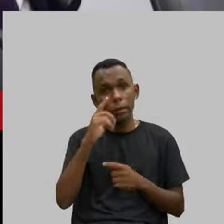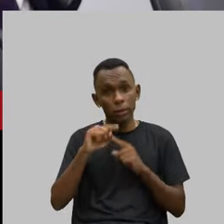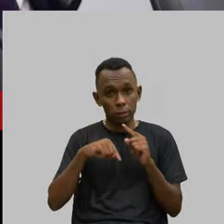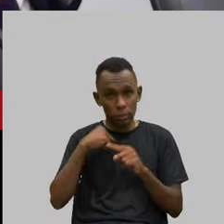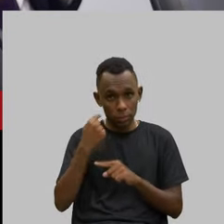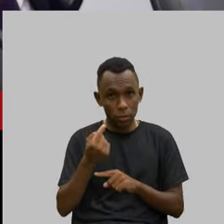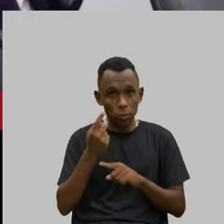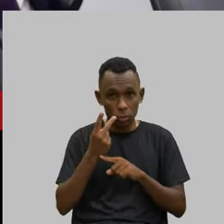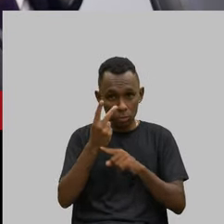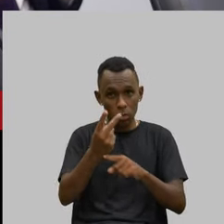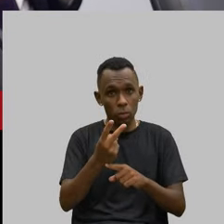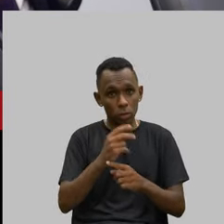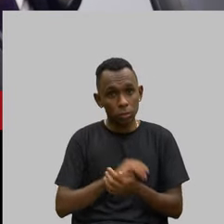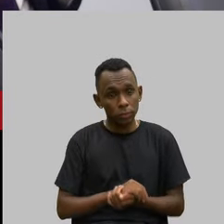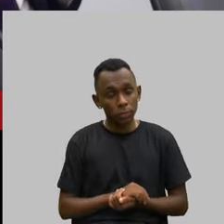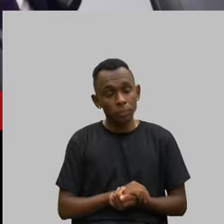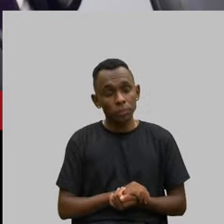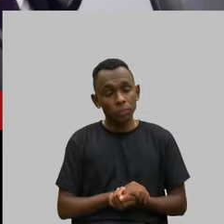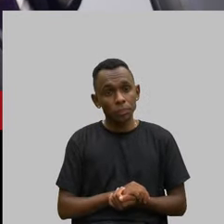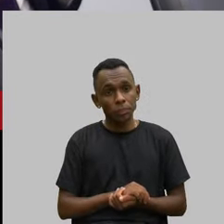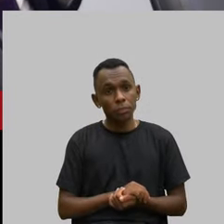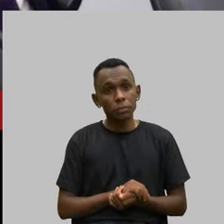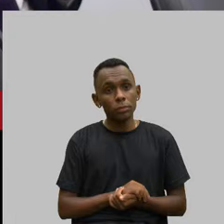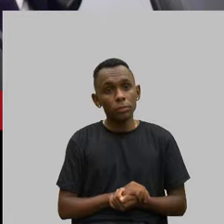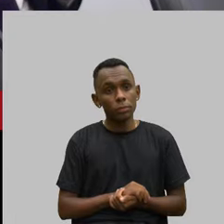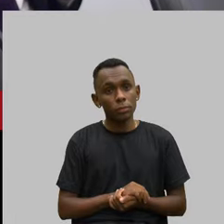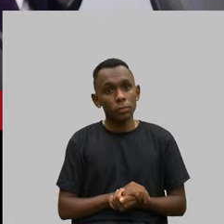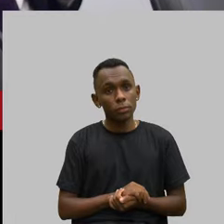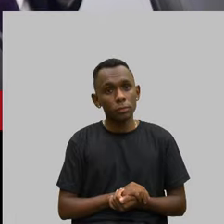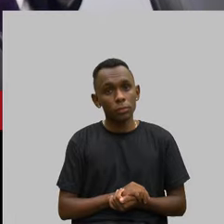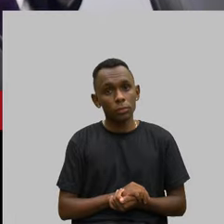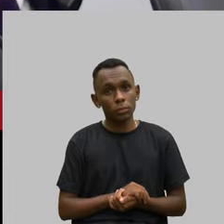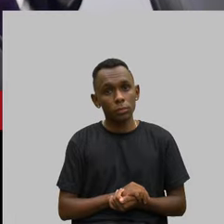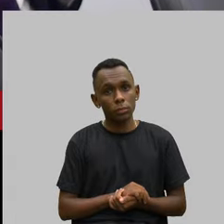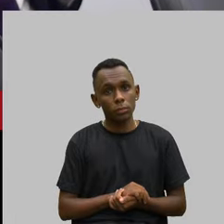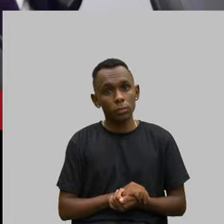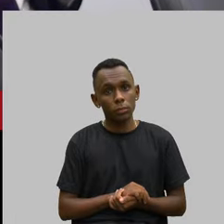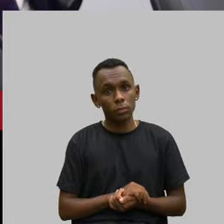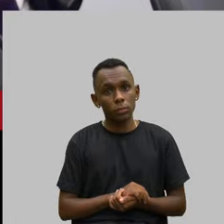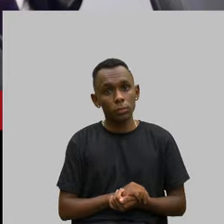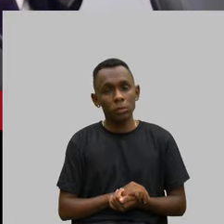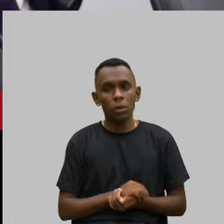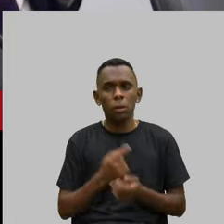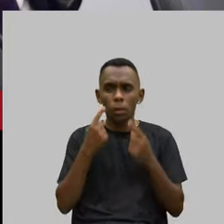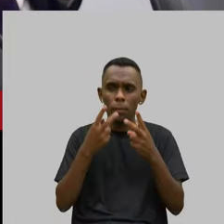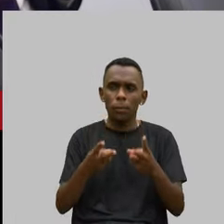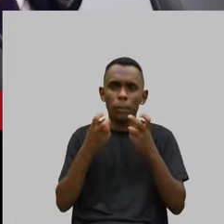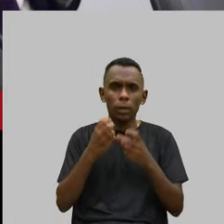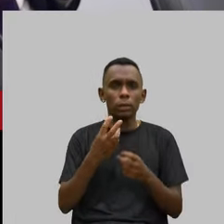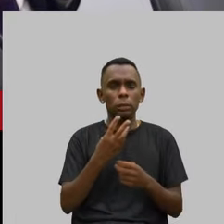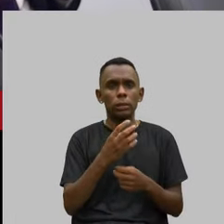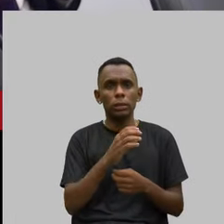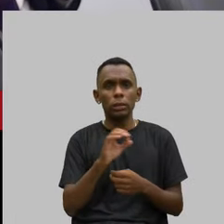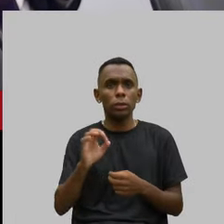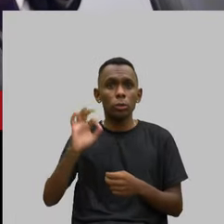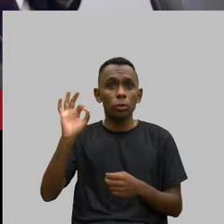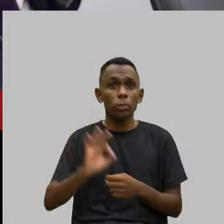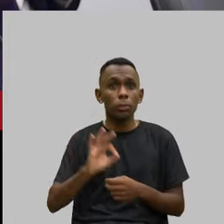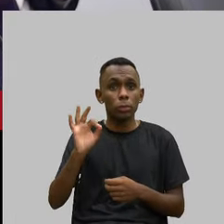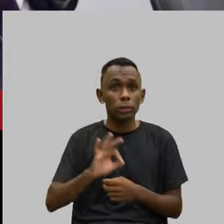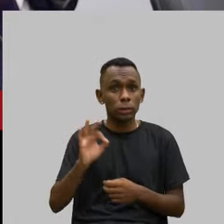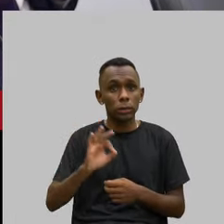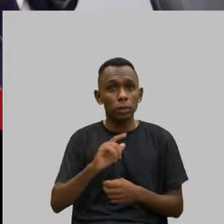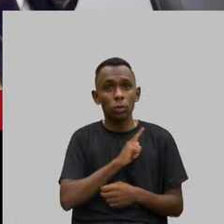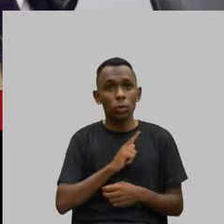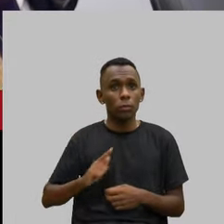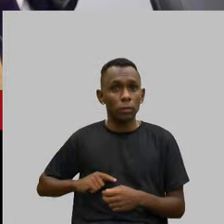até procurar não seria com você mas pelo que eu vejo falar aqui de 300% do Zema parece que o Zema deve ganhar mais